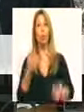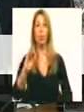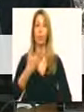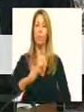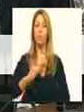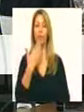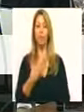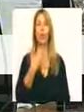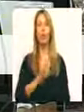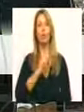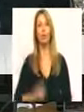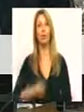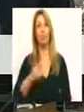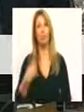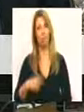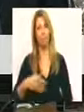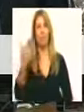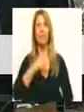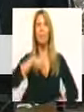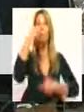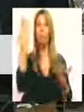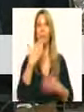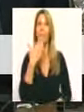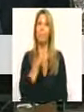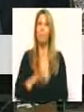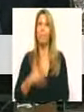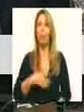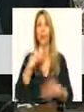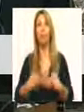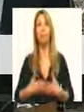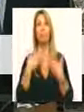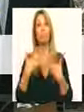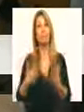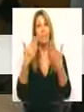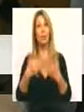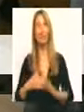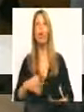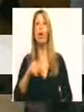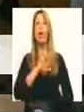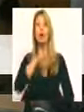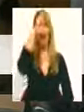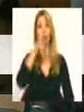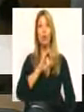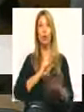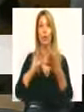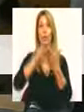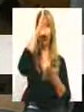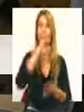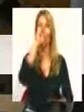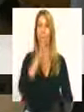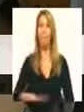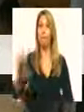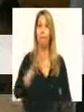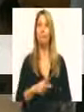Bom dia. Permita-me que saúde o Sr. Ministro do Ambiente, o Sr. Secretário de Estado do Ambiente. Obrigado por aqui terem vindo a